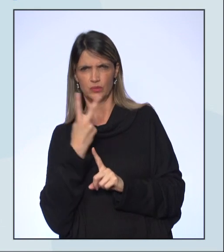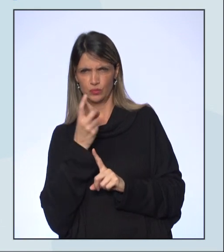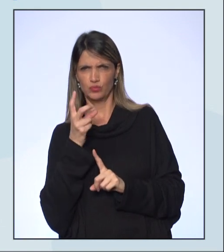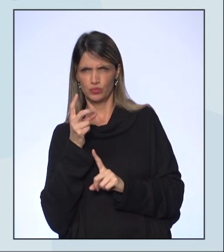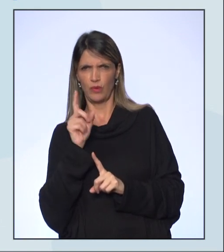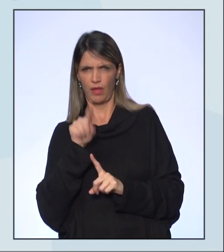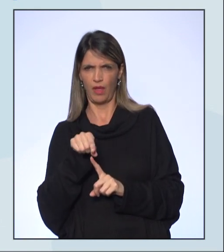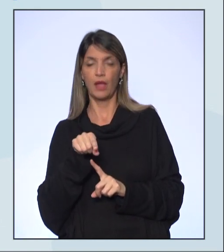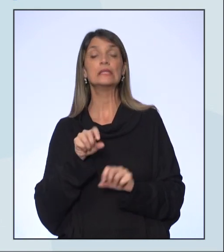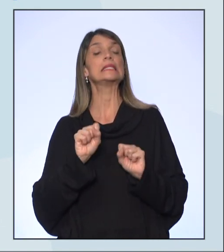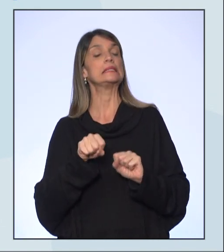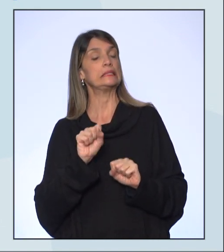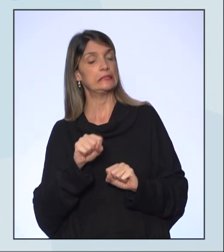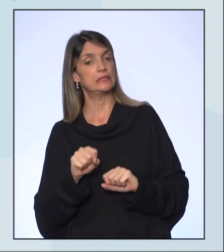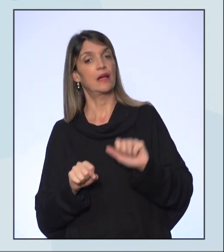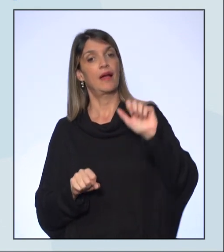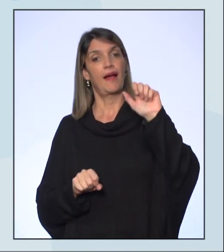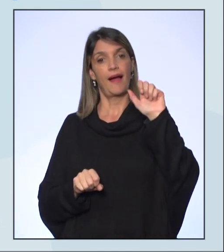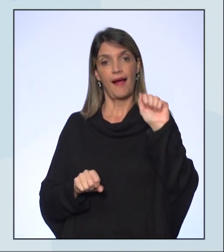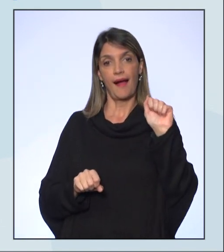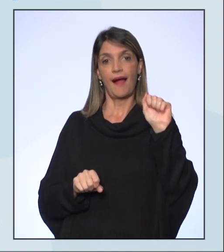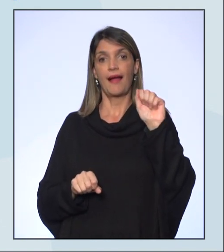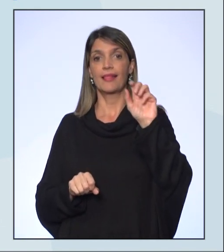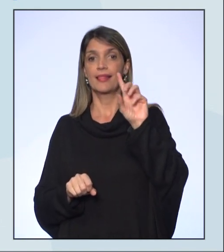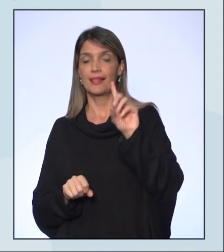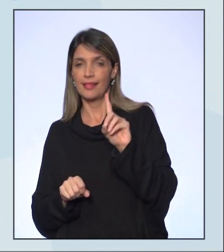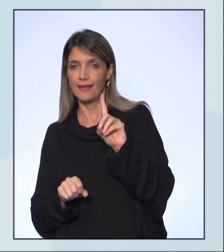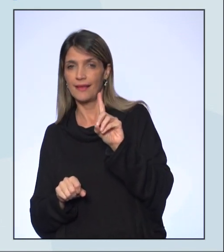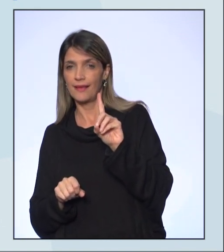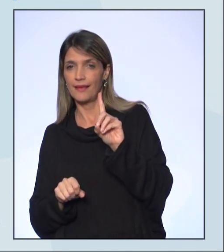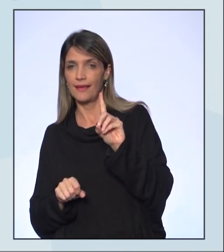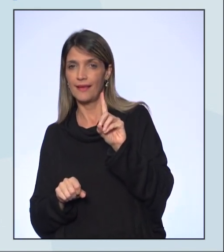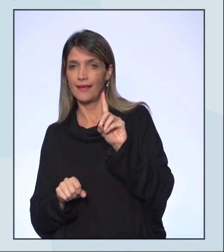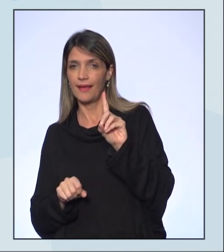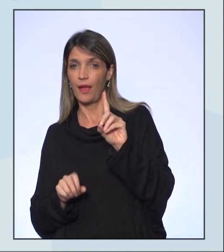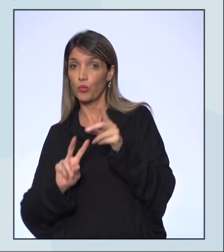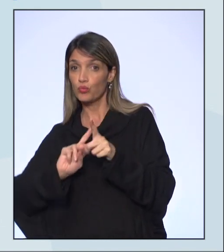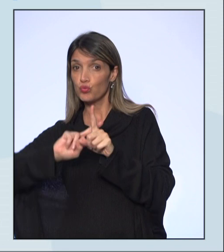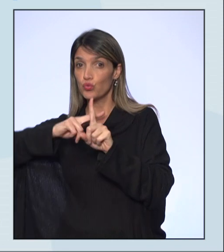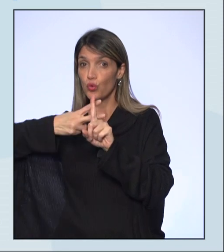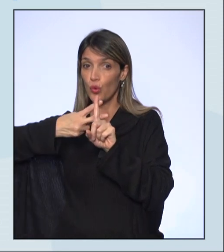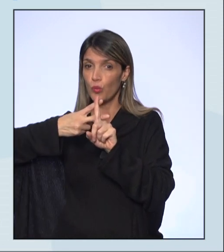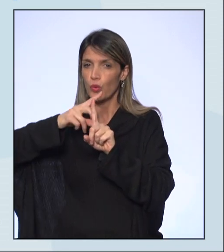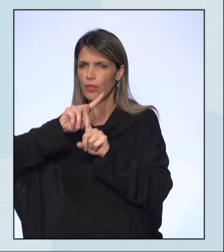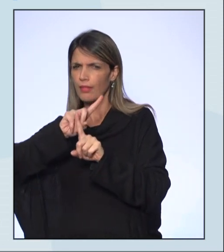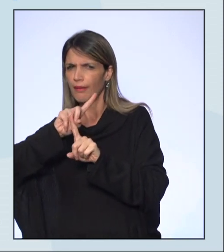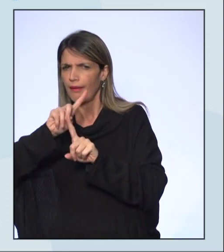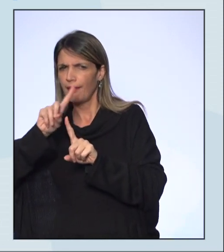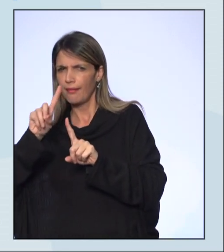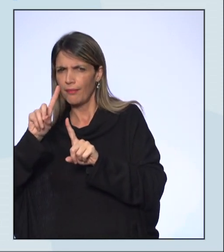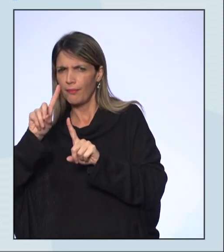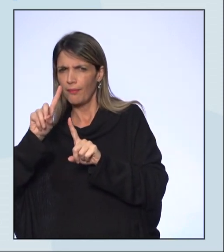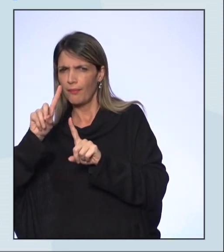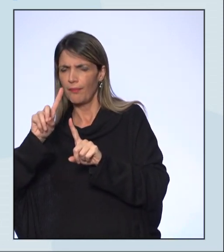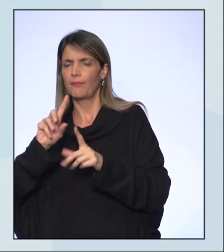segmento AD, no caso, é o dobro do segmento DB. Isso mesmo. E como eles